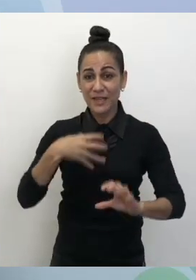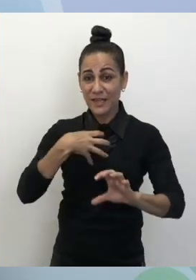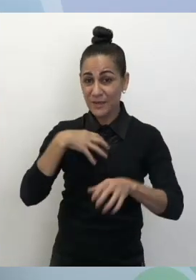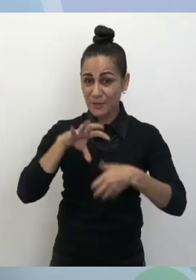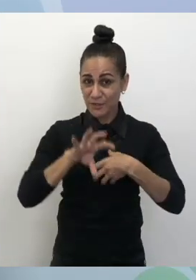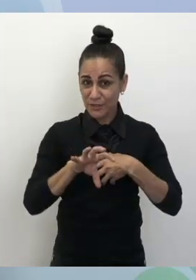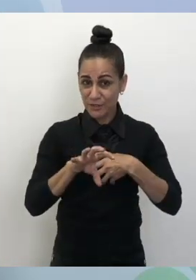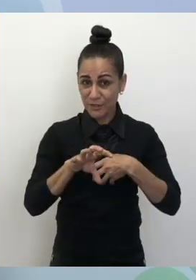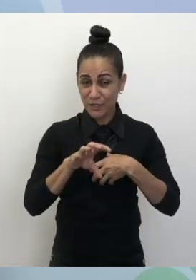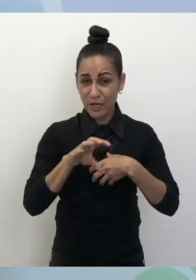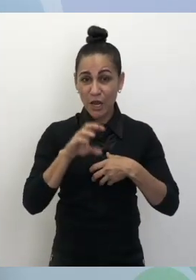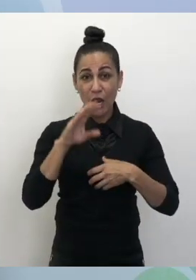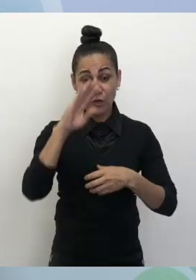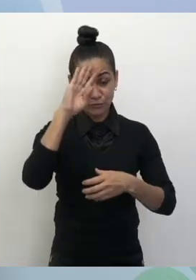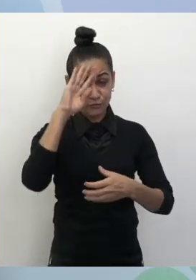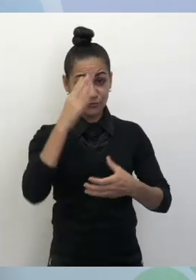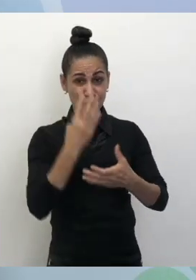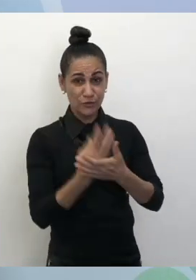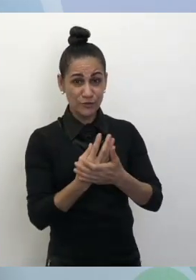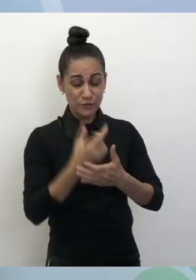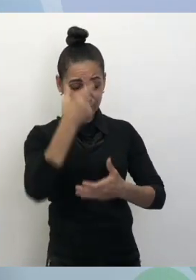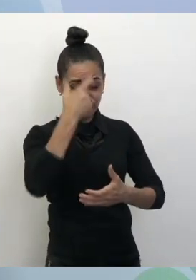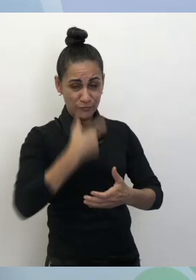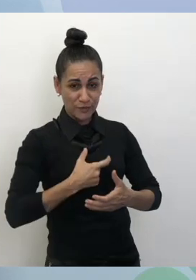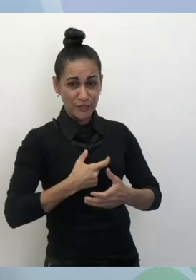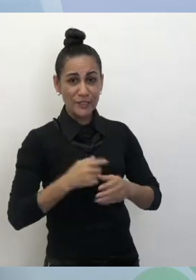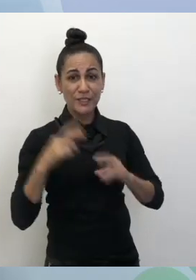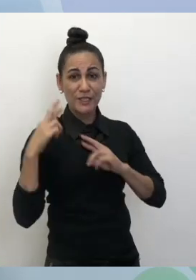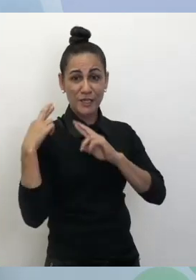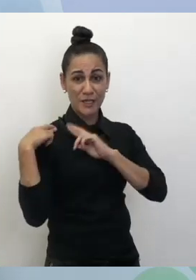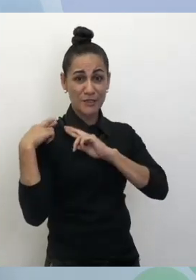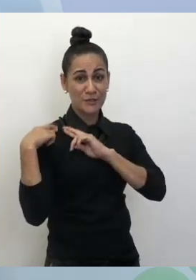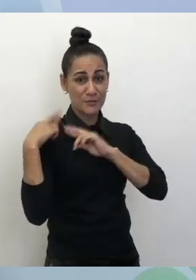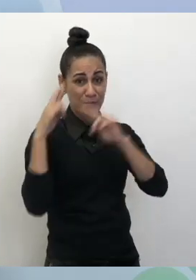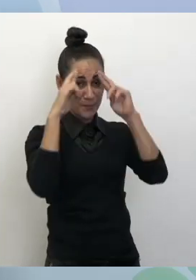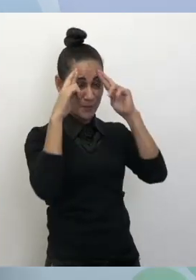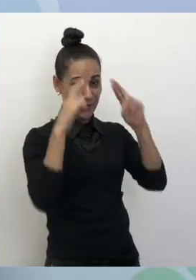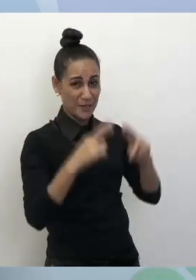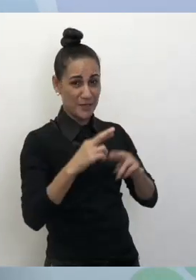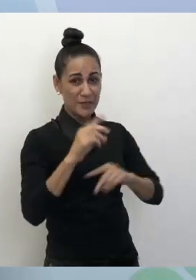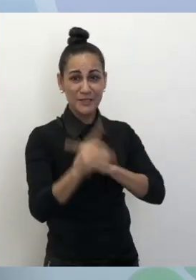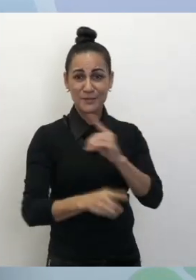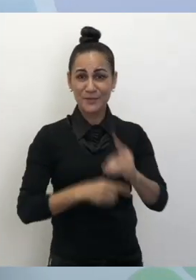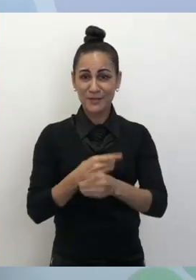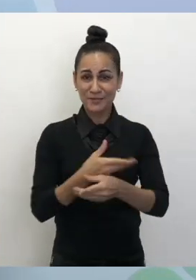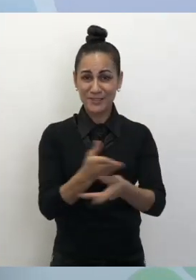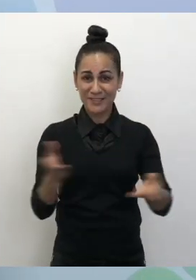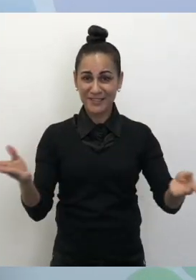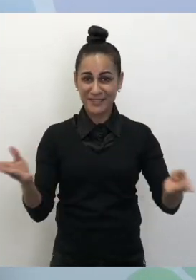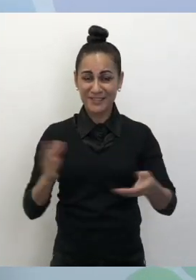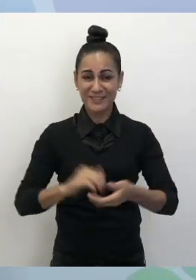empatia, autoconfiança e respeito. Espero vocês!